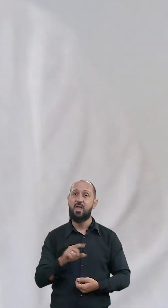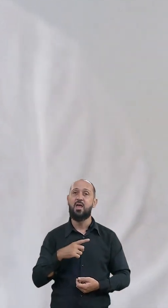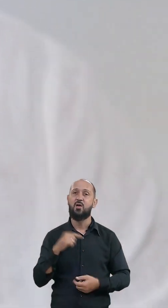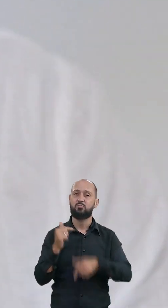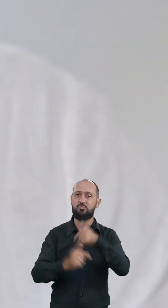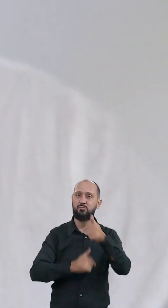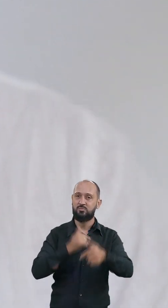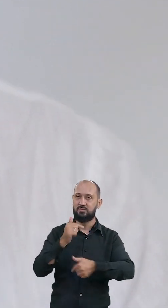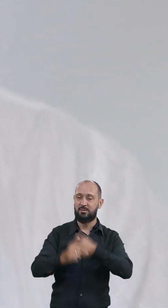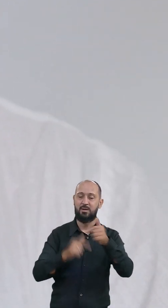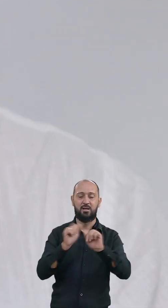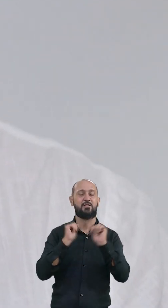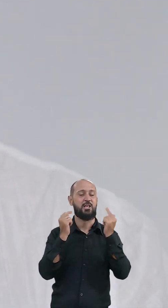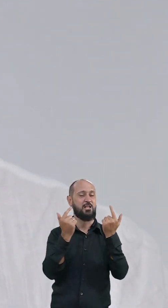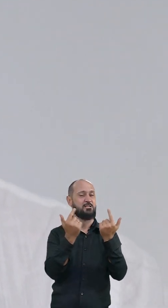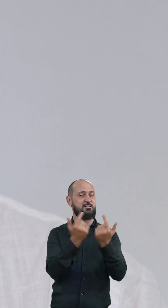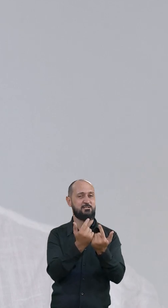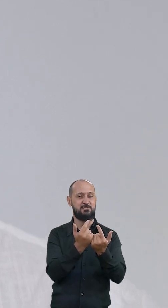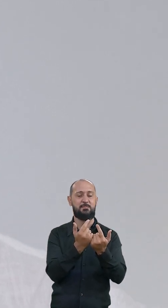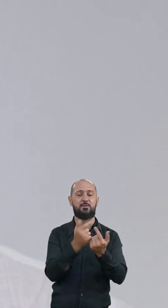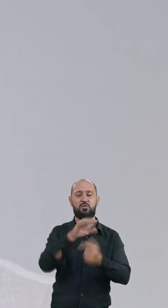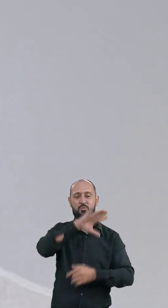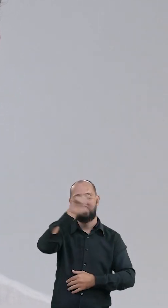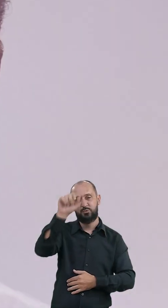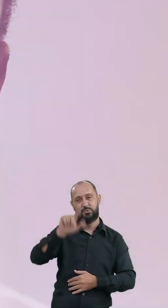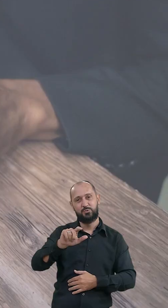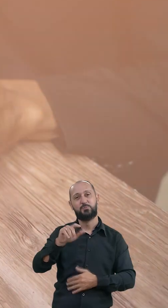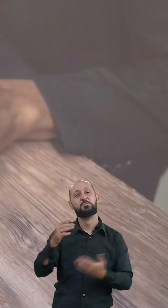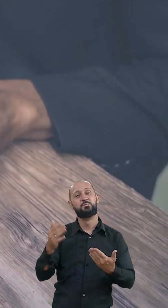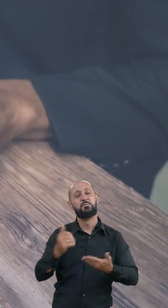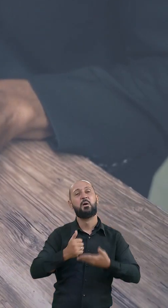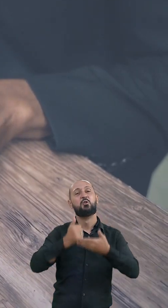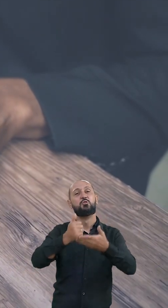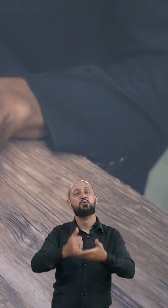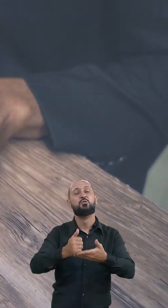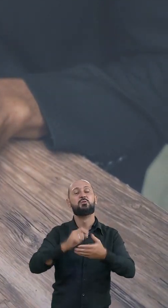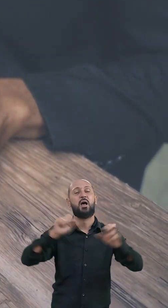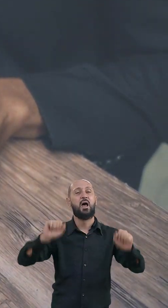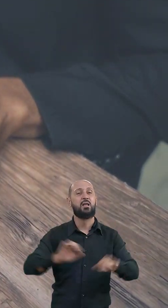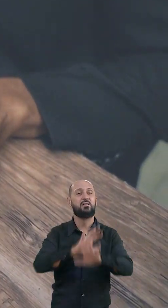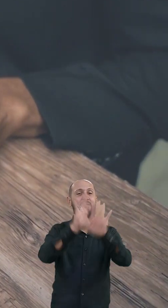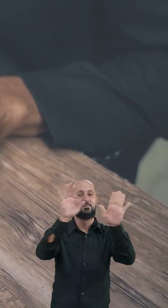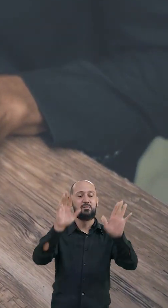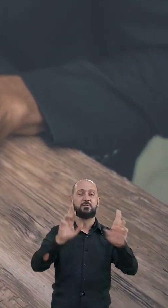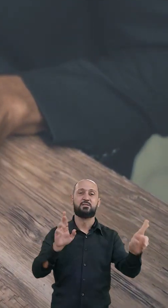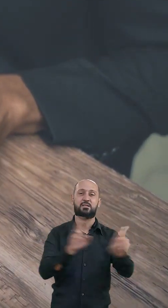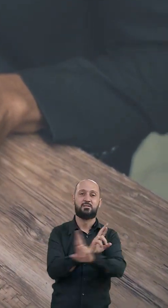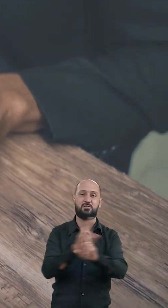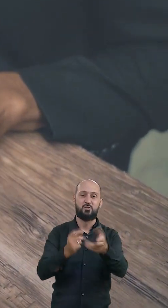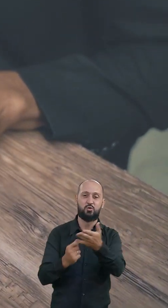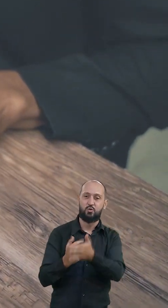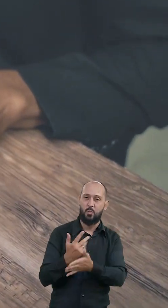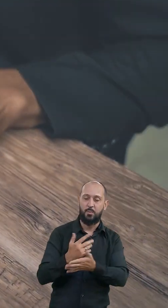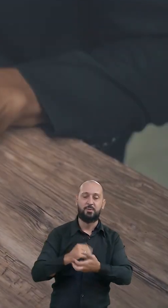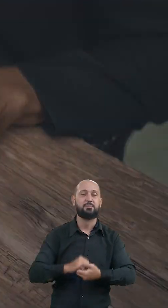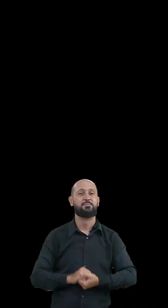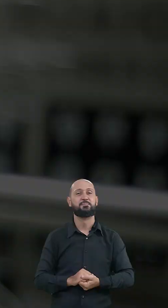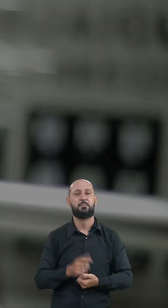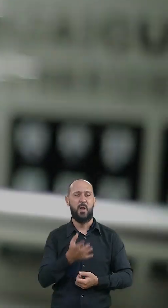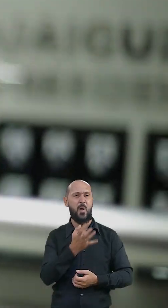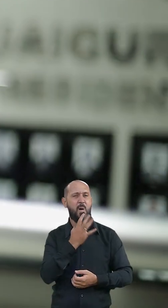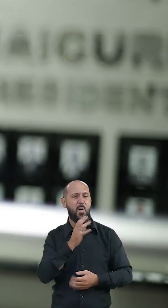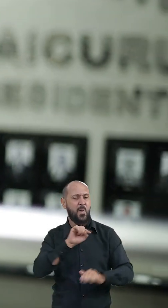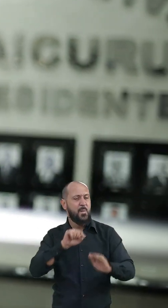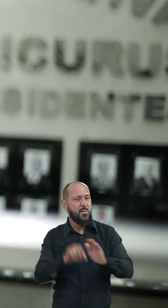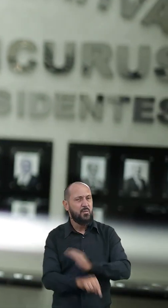Essa é mais uma iniciativa da Assembleia Legislativa de Mato Grosso do Sul em prol da transparência nas relações de consumo.